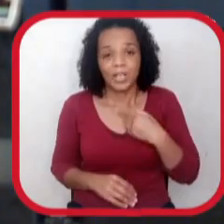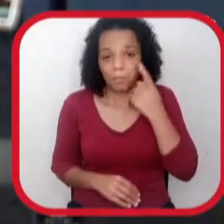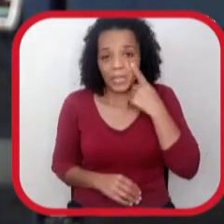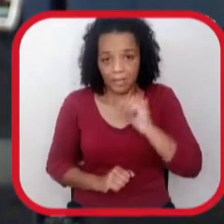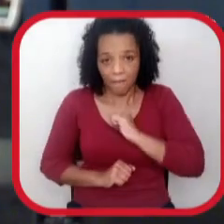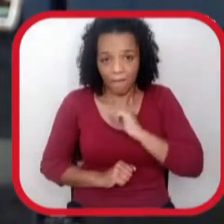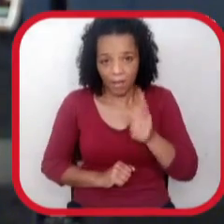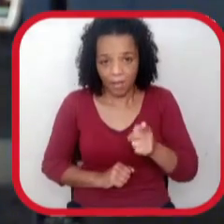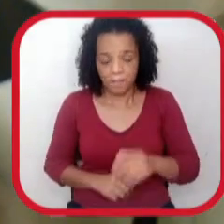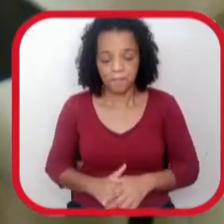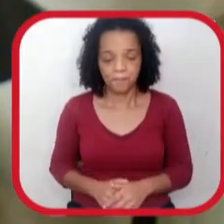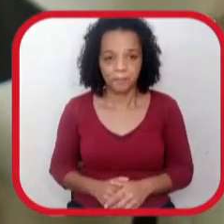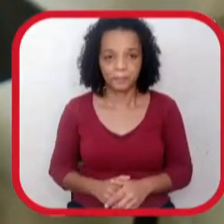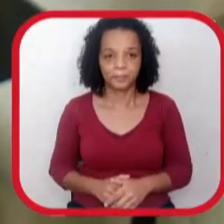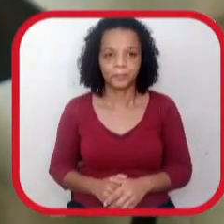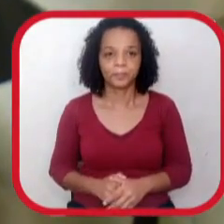Ou pelo menos é essa a minha experiência.